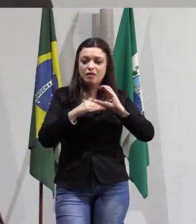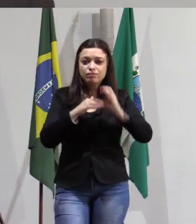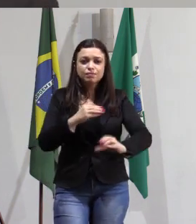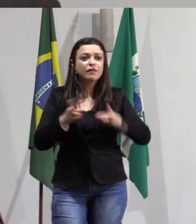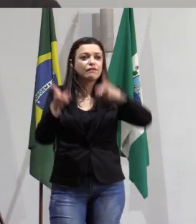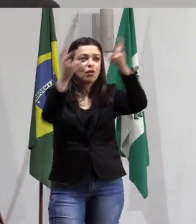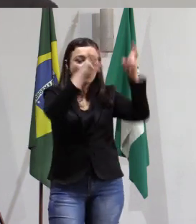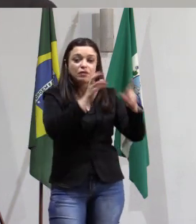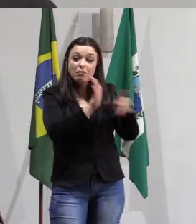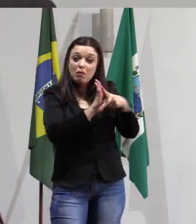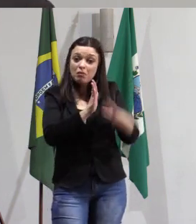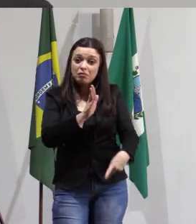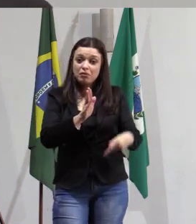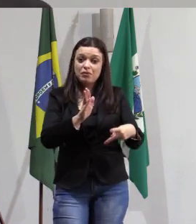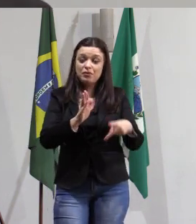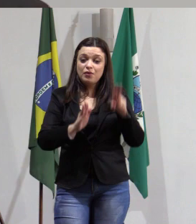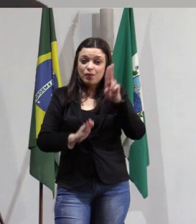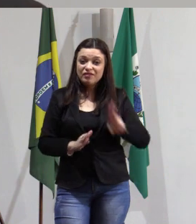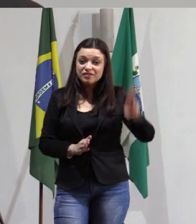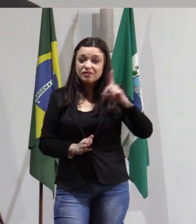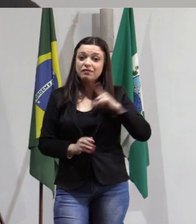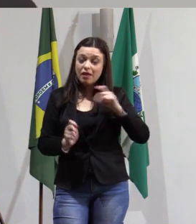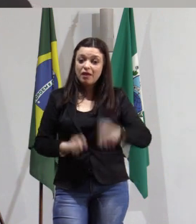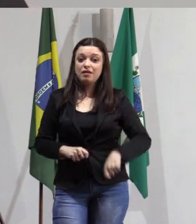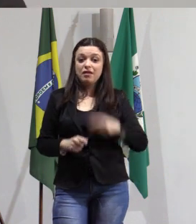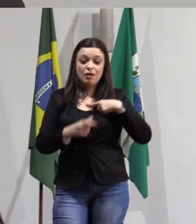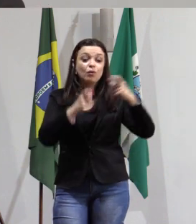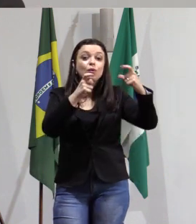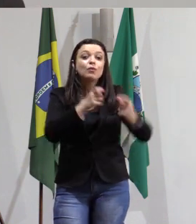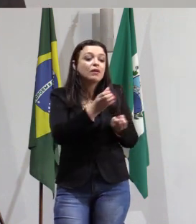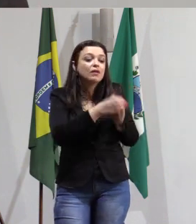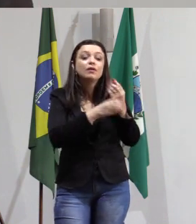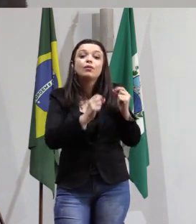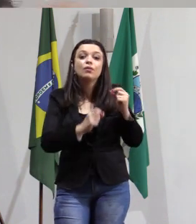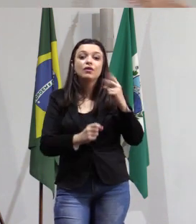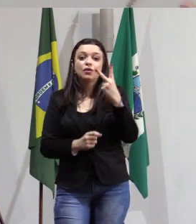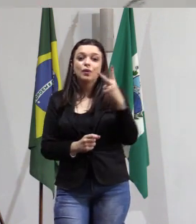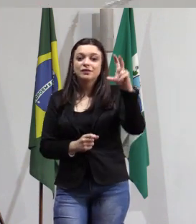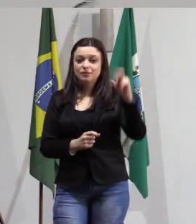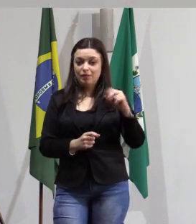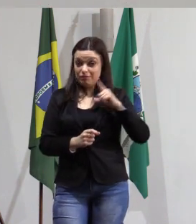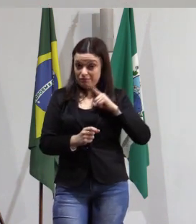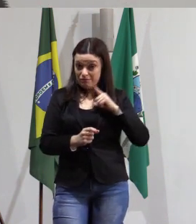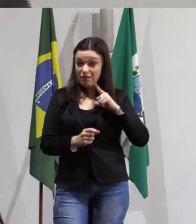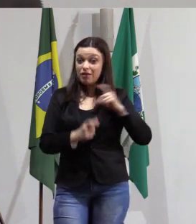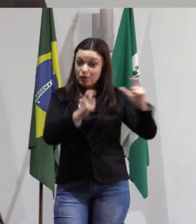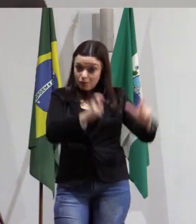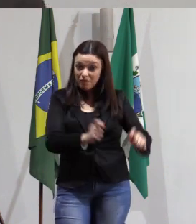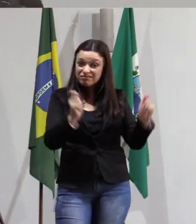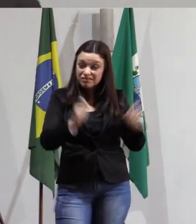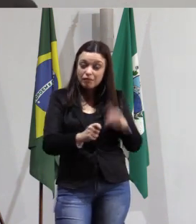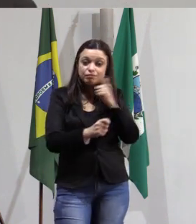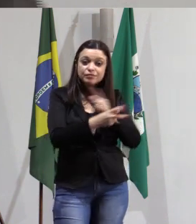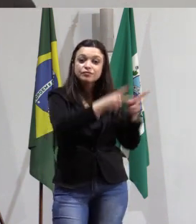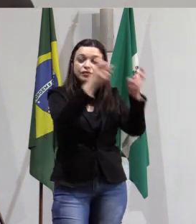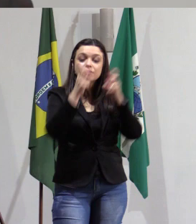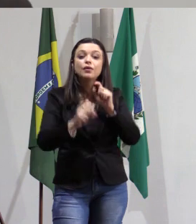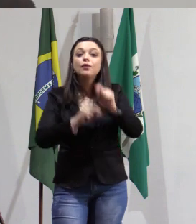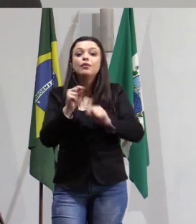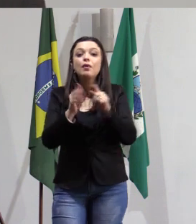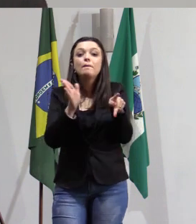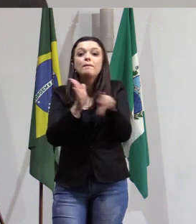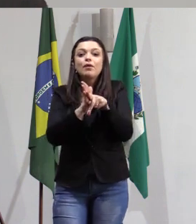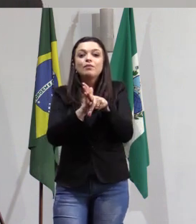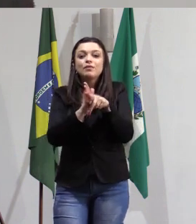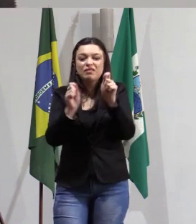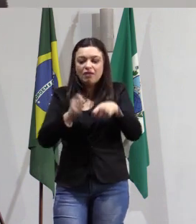das universidades? A chamada fonte 250. O que os últimos governos todos fizeram com as fontes de arrecadação própria